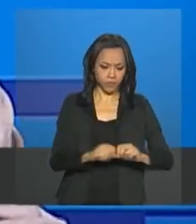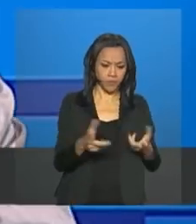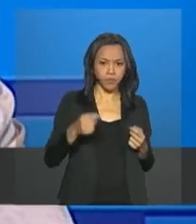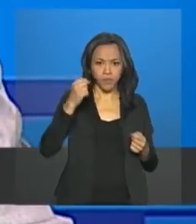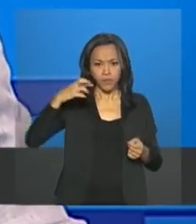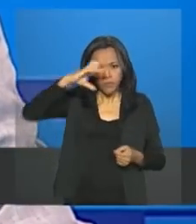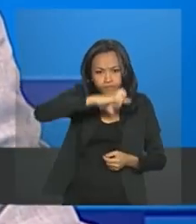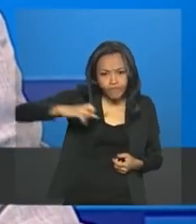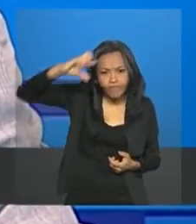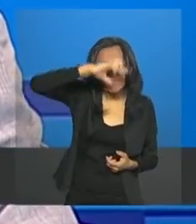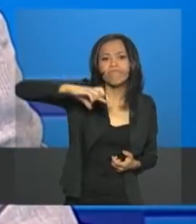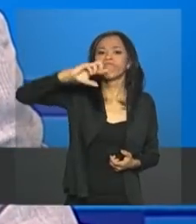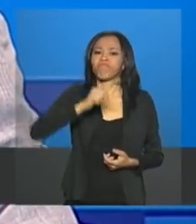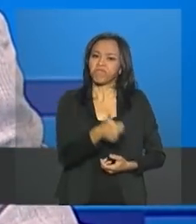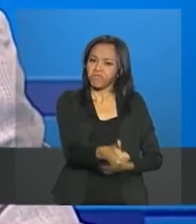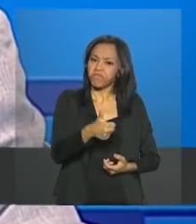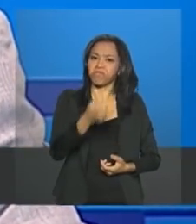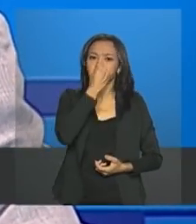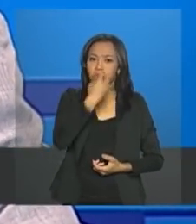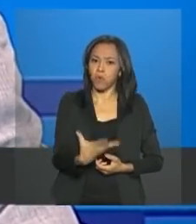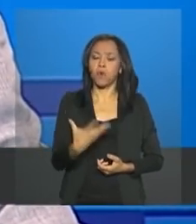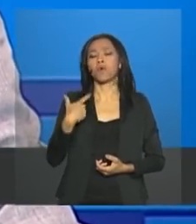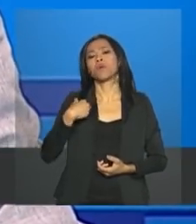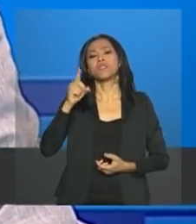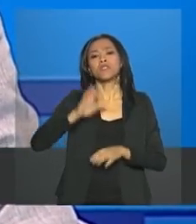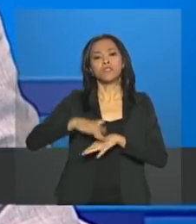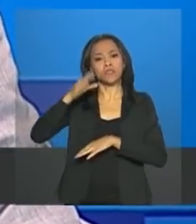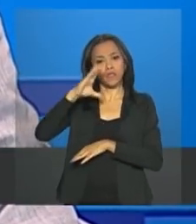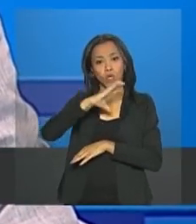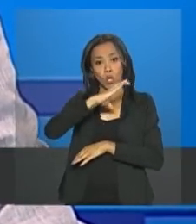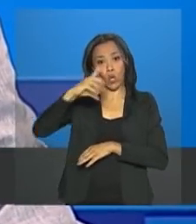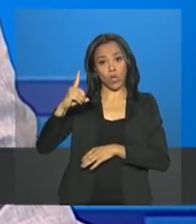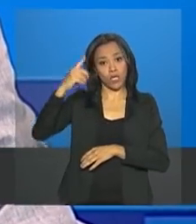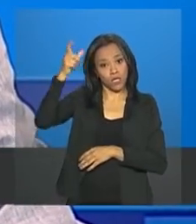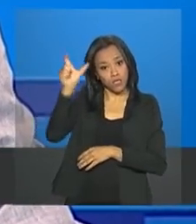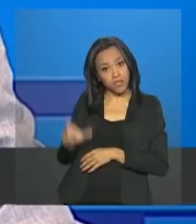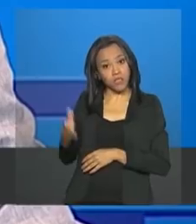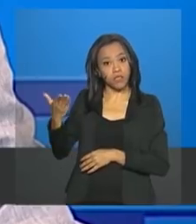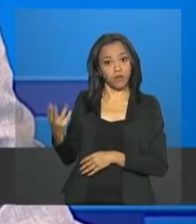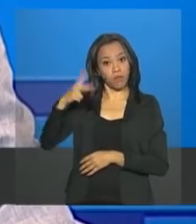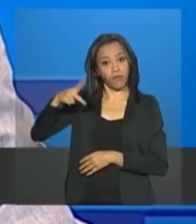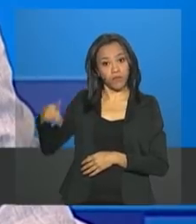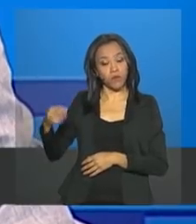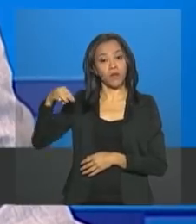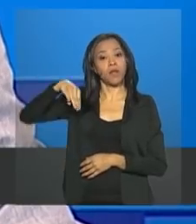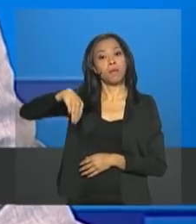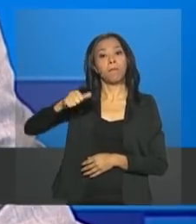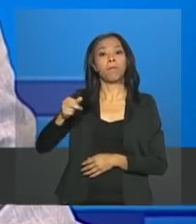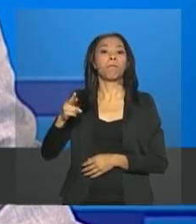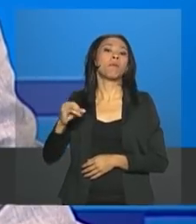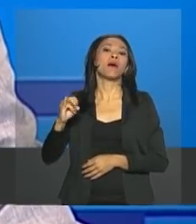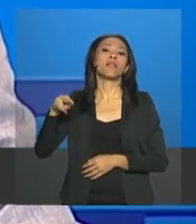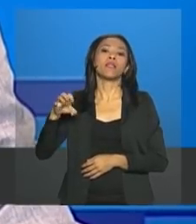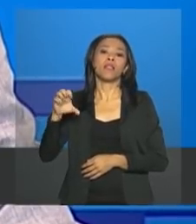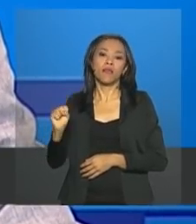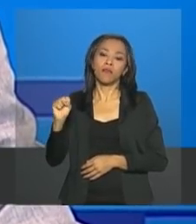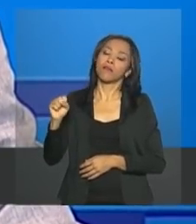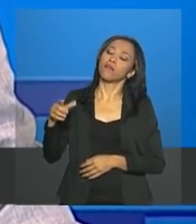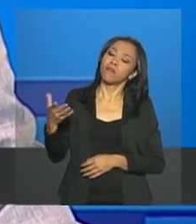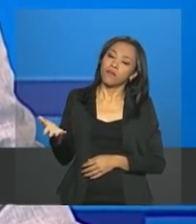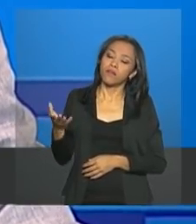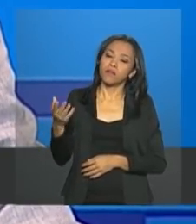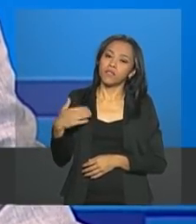desenvolvimento e isso tudo sob a coordenação aqui do nosso inep da professora marinês e aqui peço